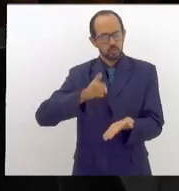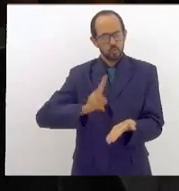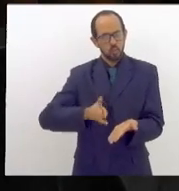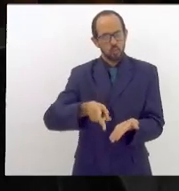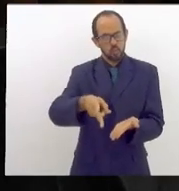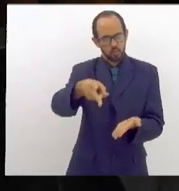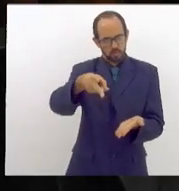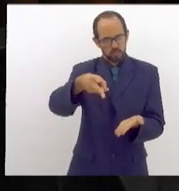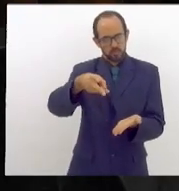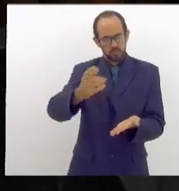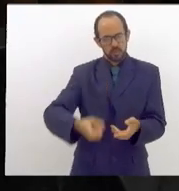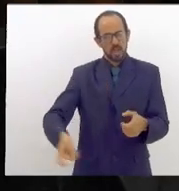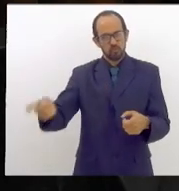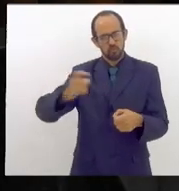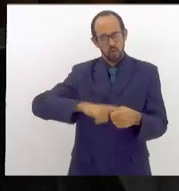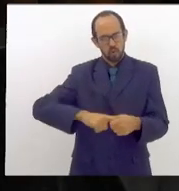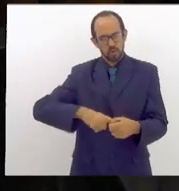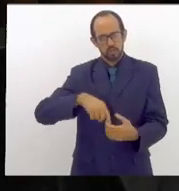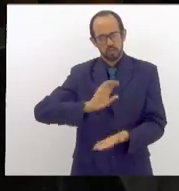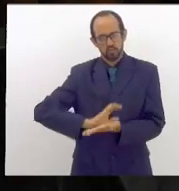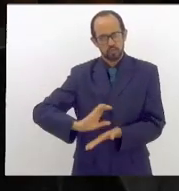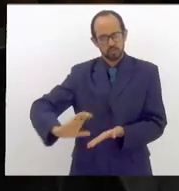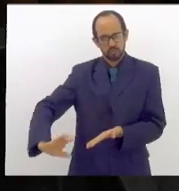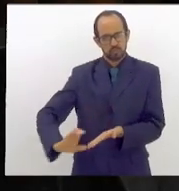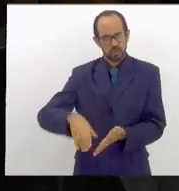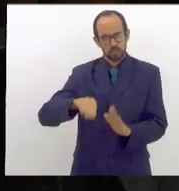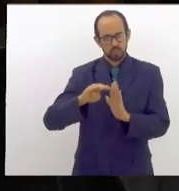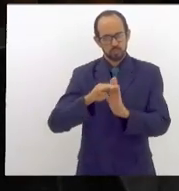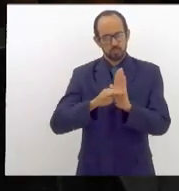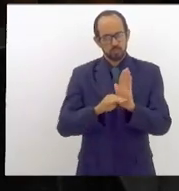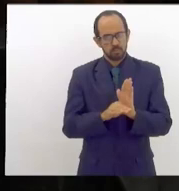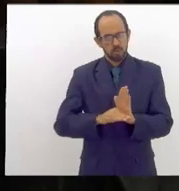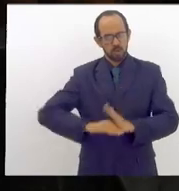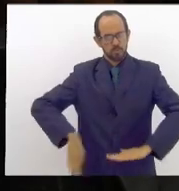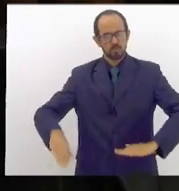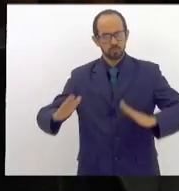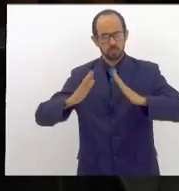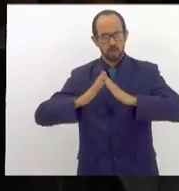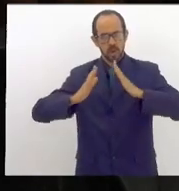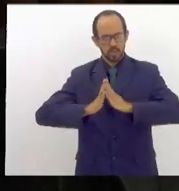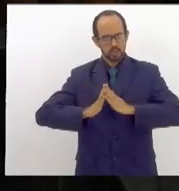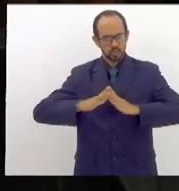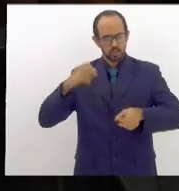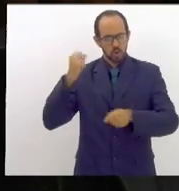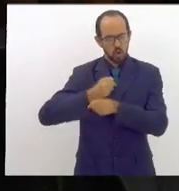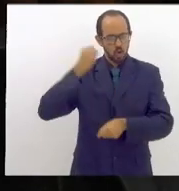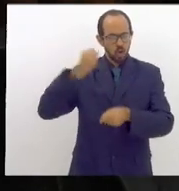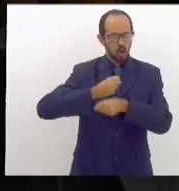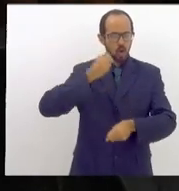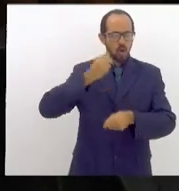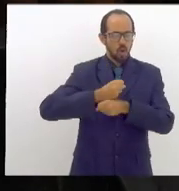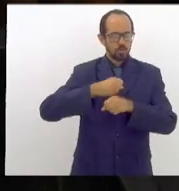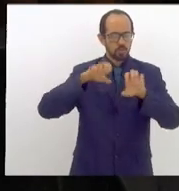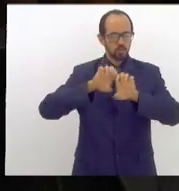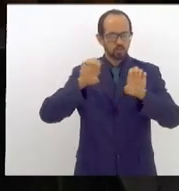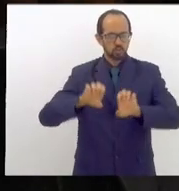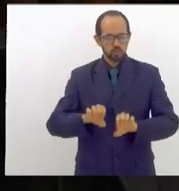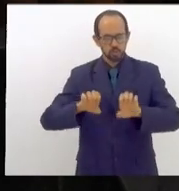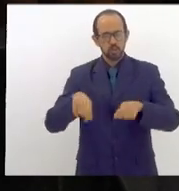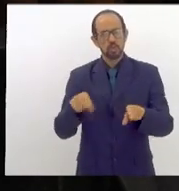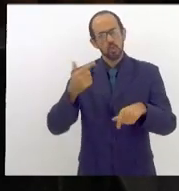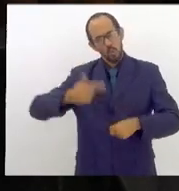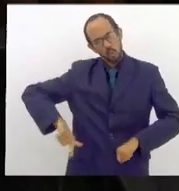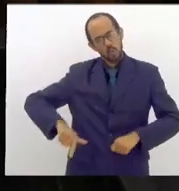de investimentos A retomada de investimentos em programas habitacionais e moradia e obras de infraestrutura e outras